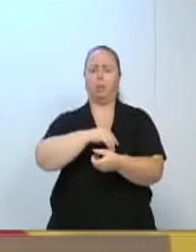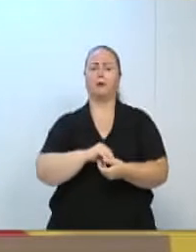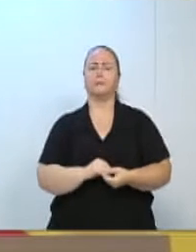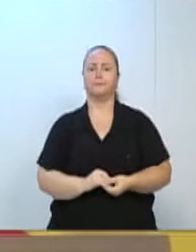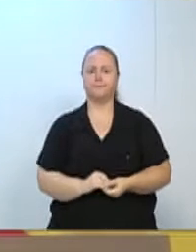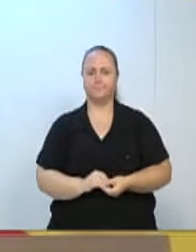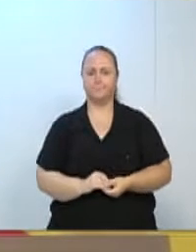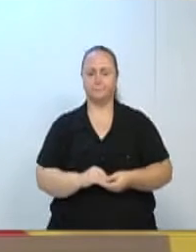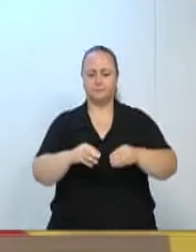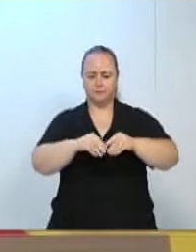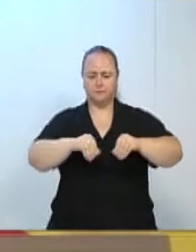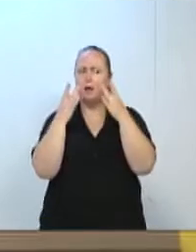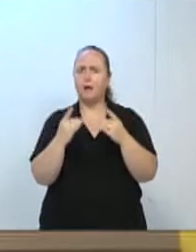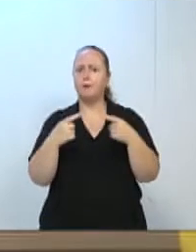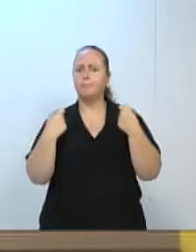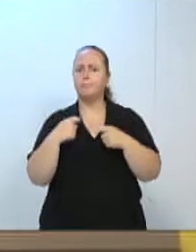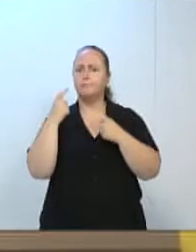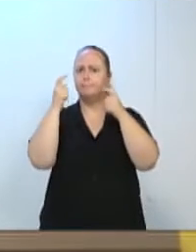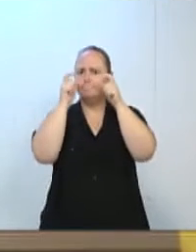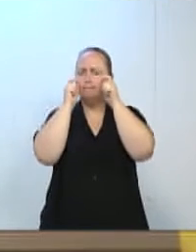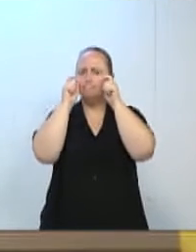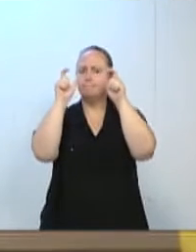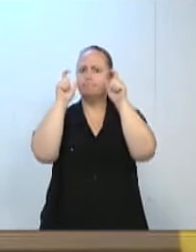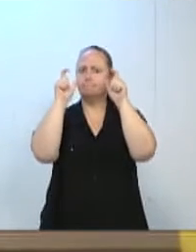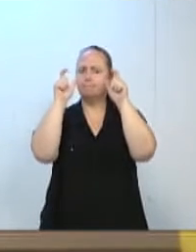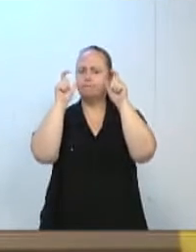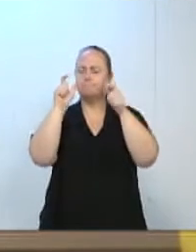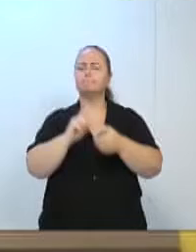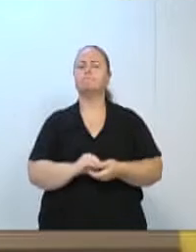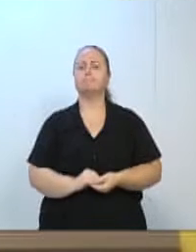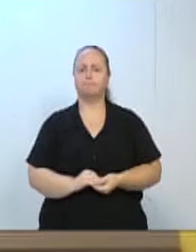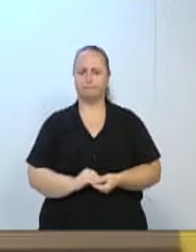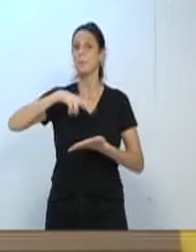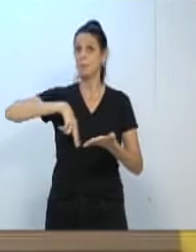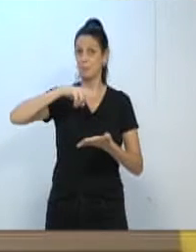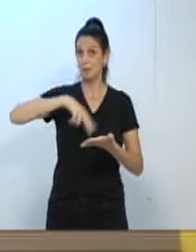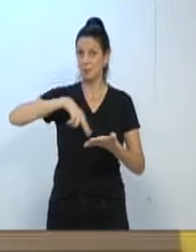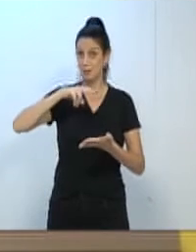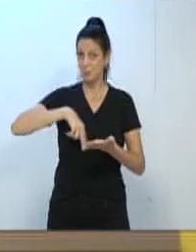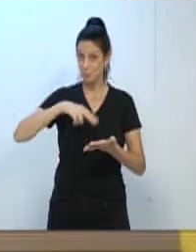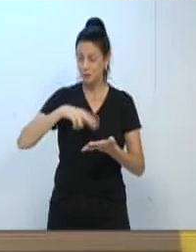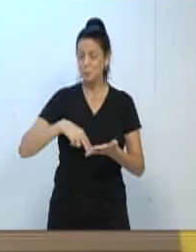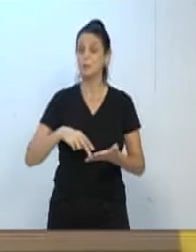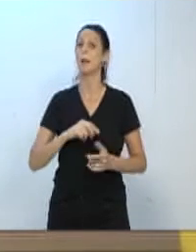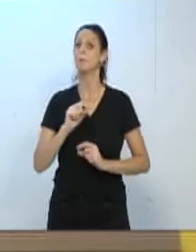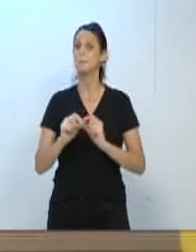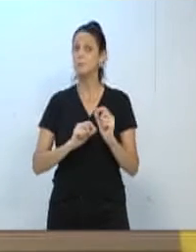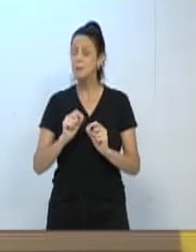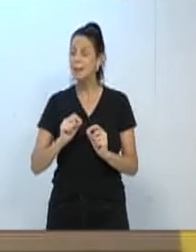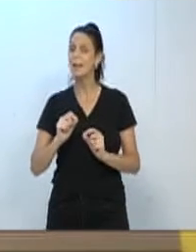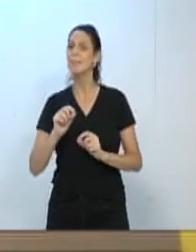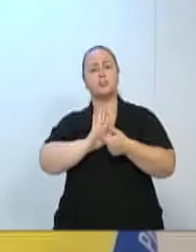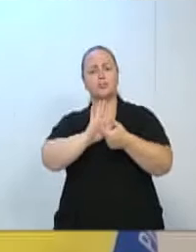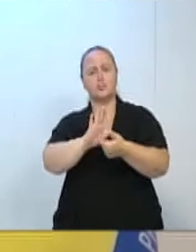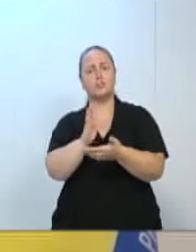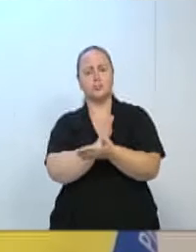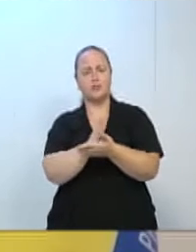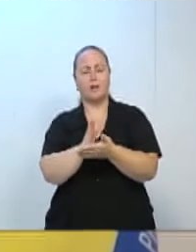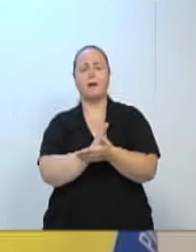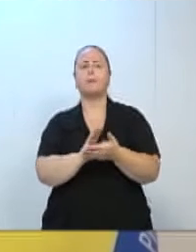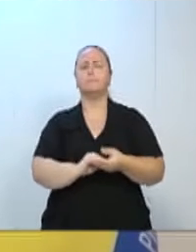câncer renal e câncer do intestino respeito às diferenças e as vagas de estacionamento para deficientes e idosos